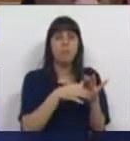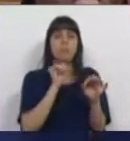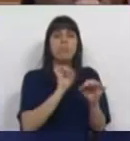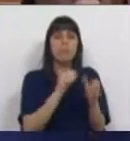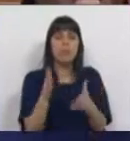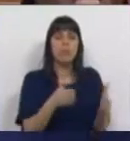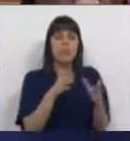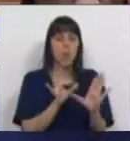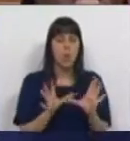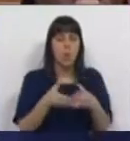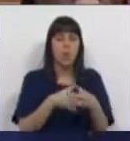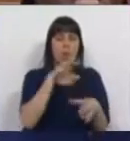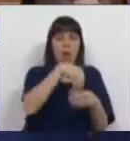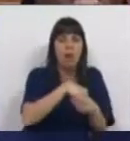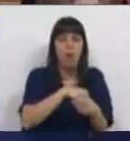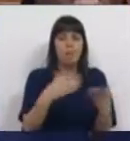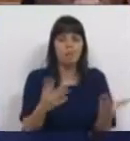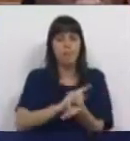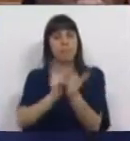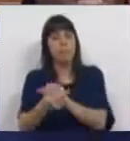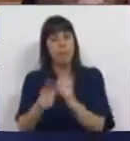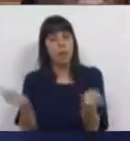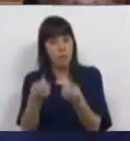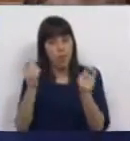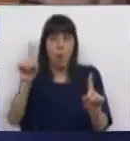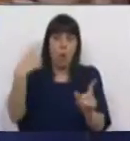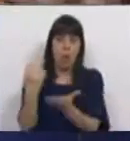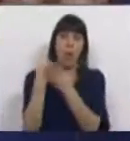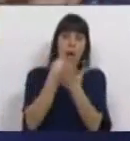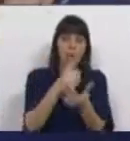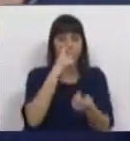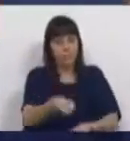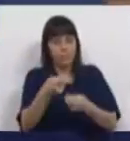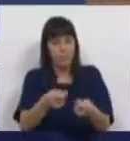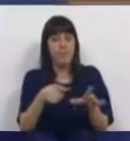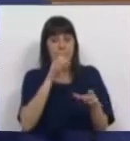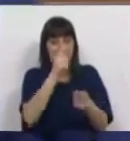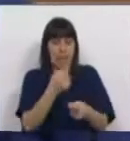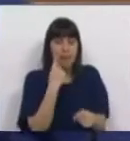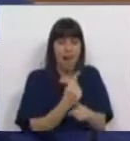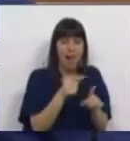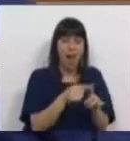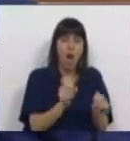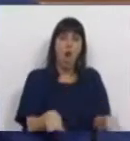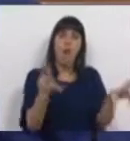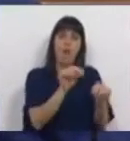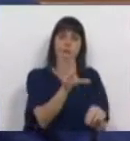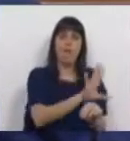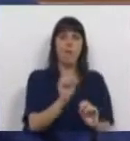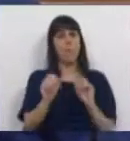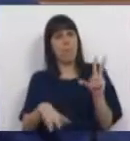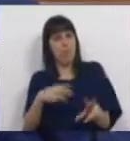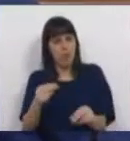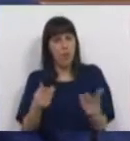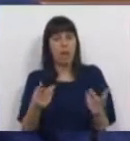de produção comunitários. Ao invés de promover e apoiar a exploração económica dos baldios em novos moldes, mais